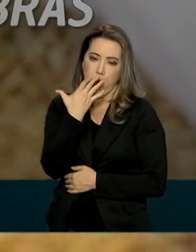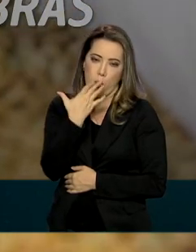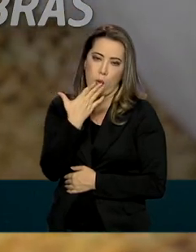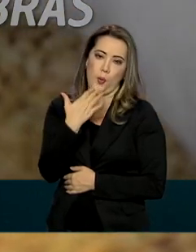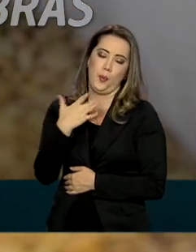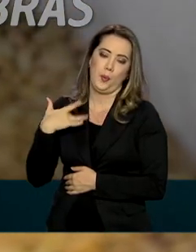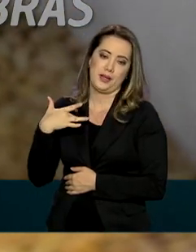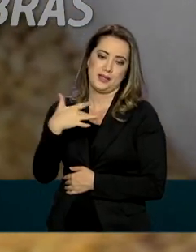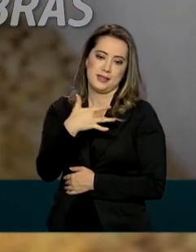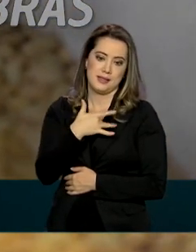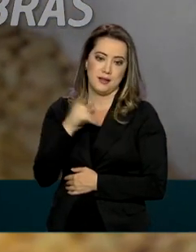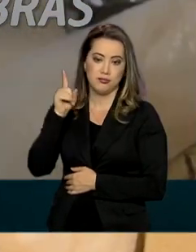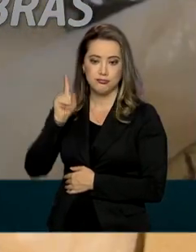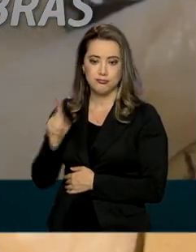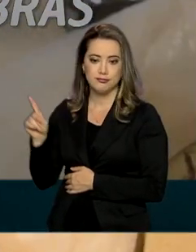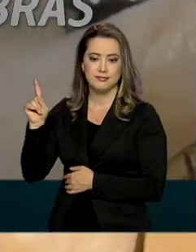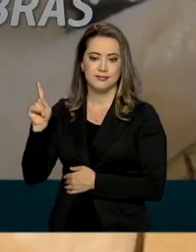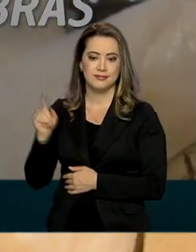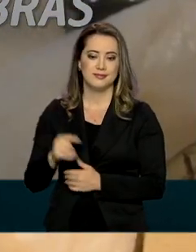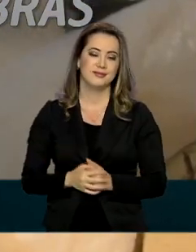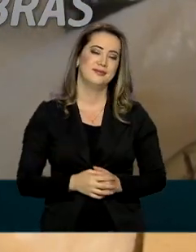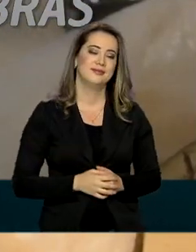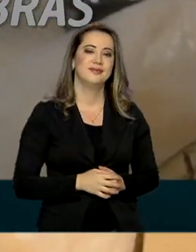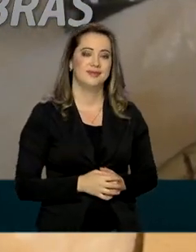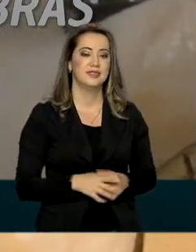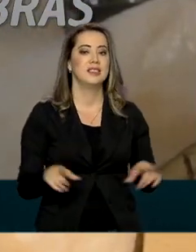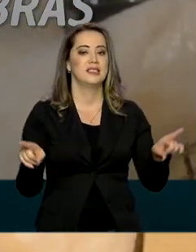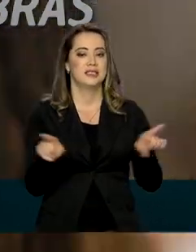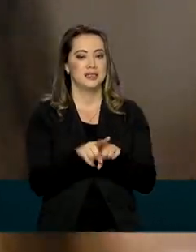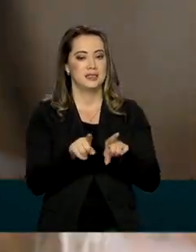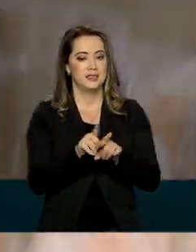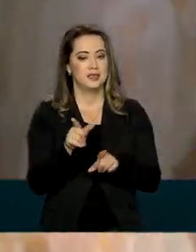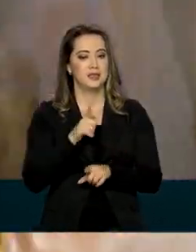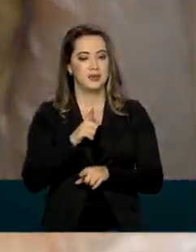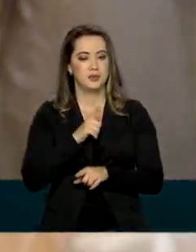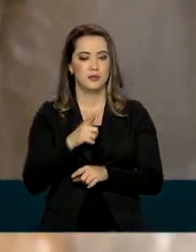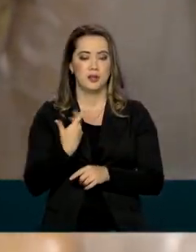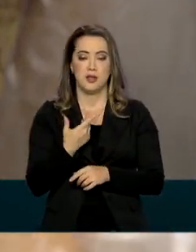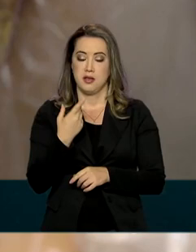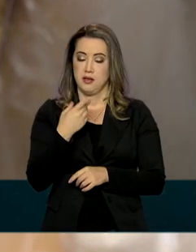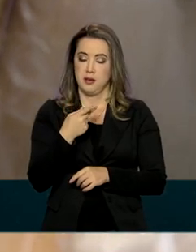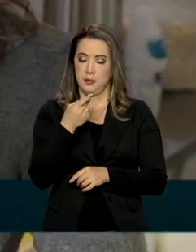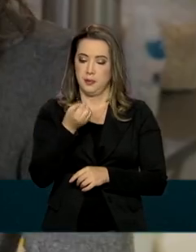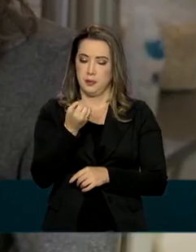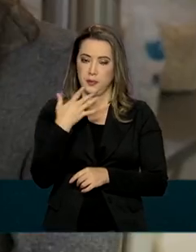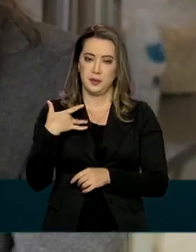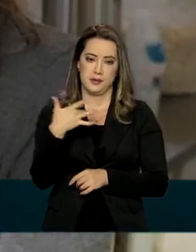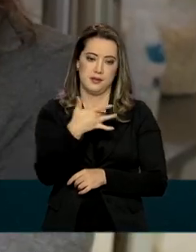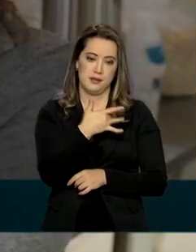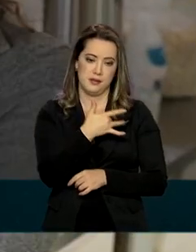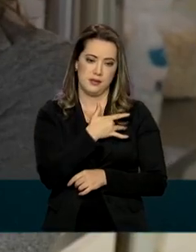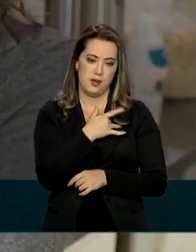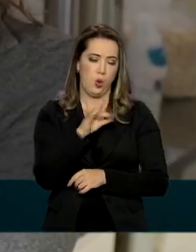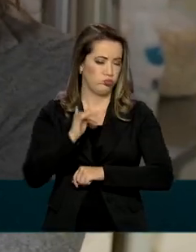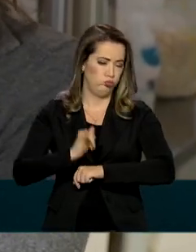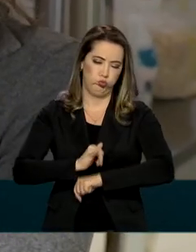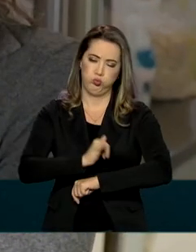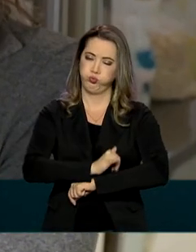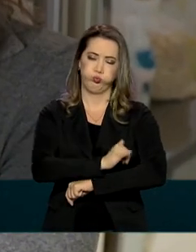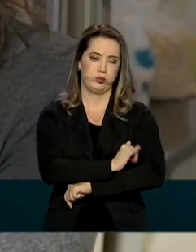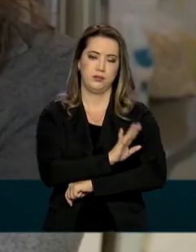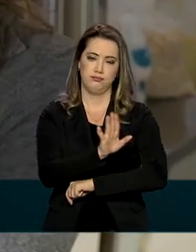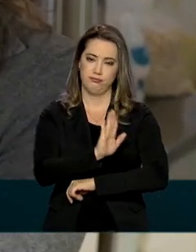potássio, zinco, vitamina e fibras. E ainda por cima, é pouco calórica. Ela também é uma fonte